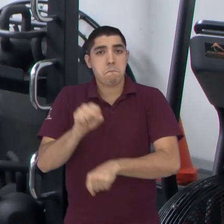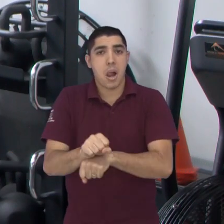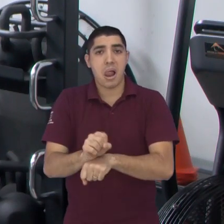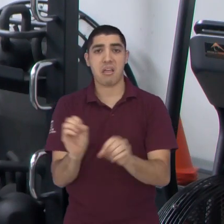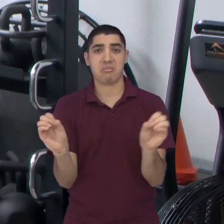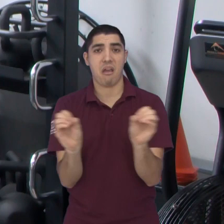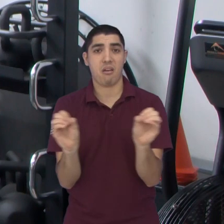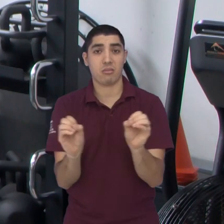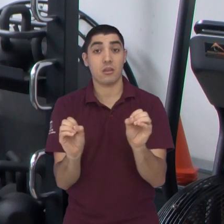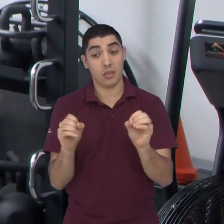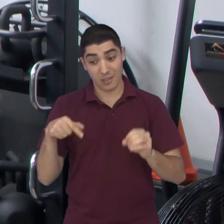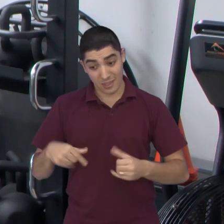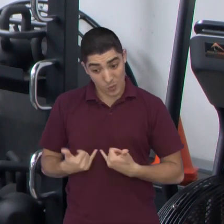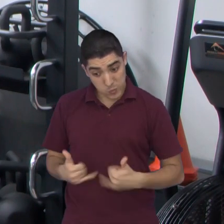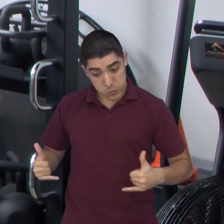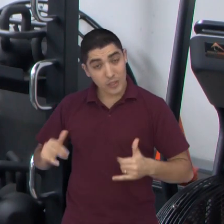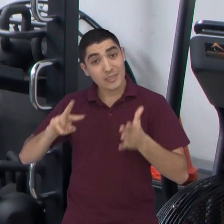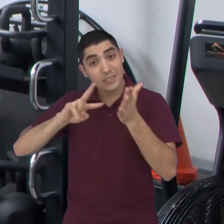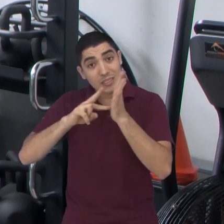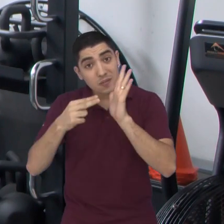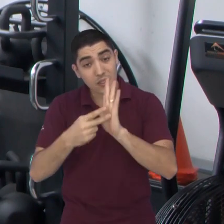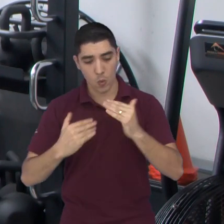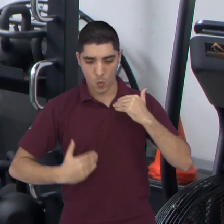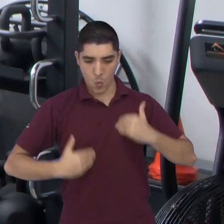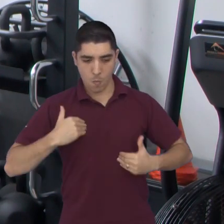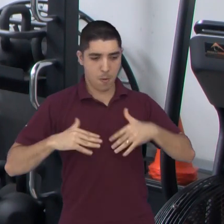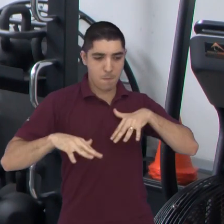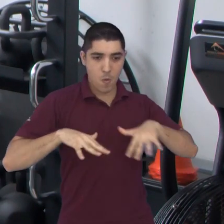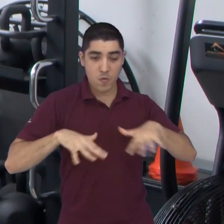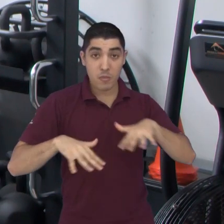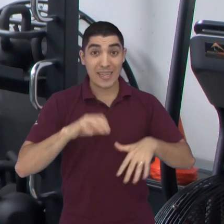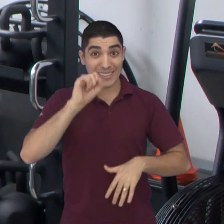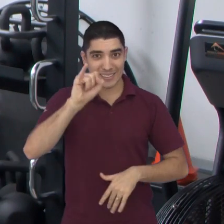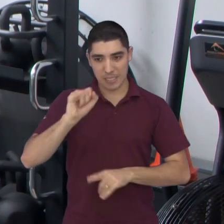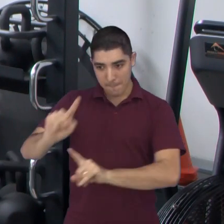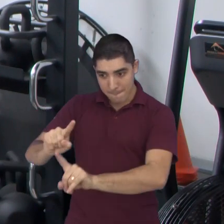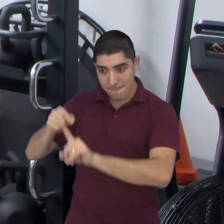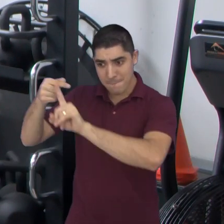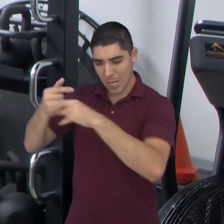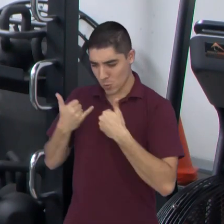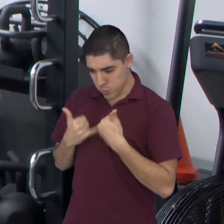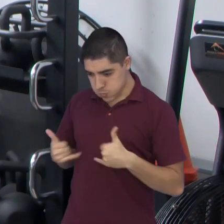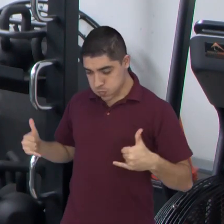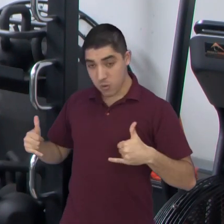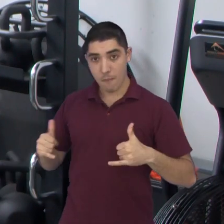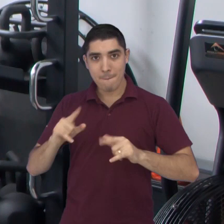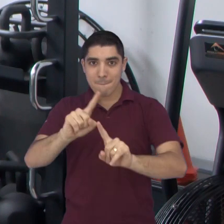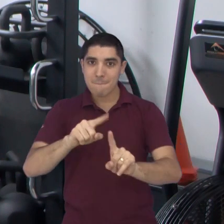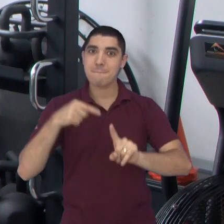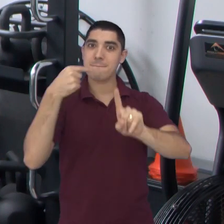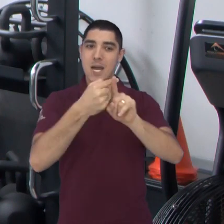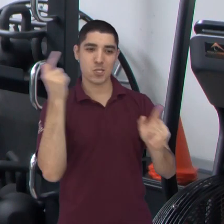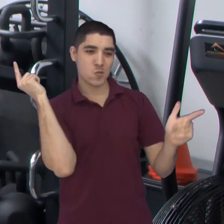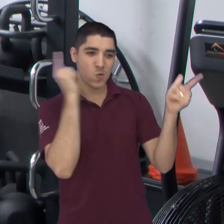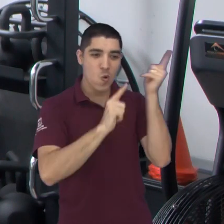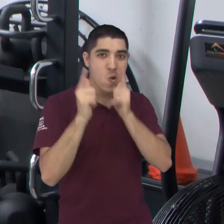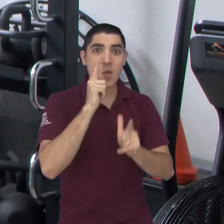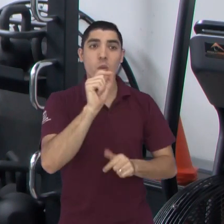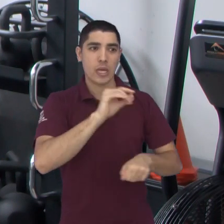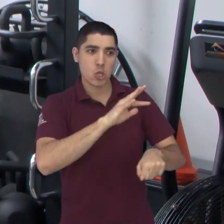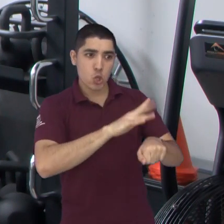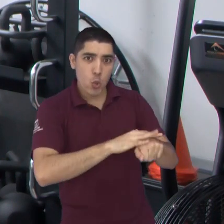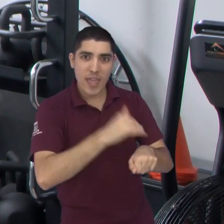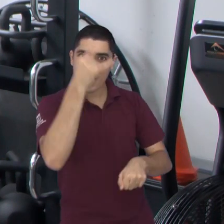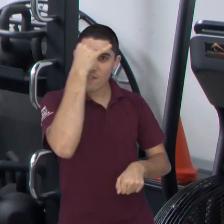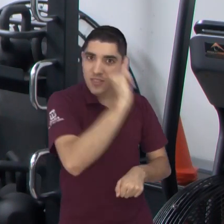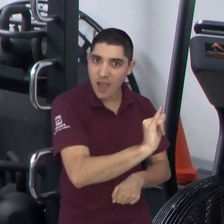essa energia é o que movimenta o corpo humano né então Quanto mais a a gente consegue gerar energia mas ele pode responder a a uma